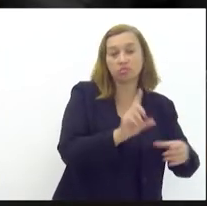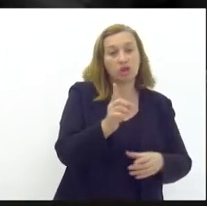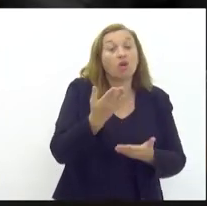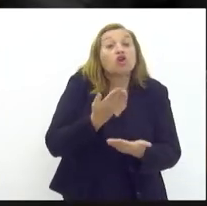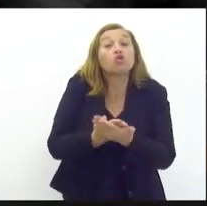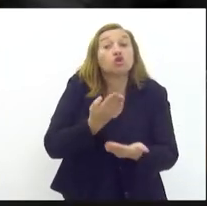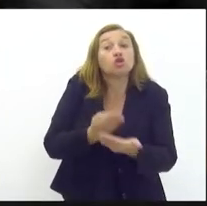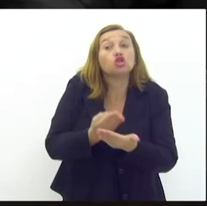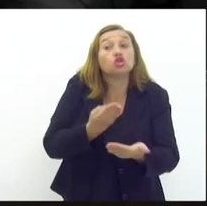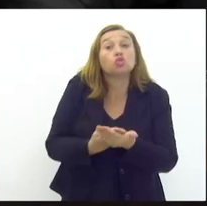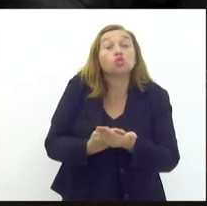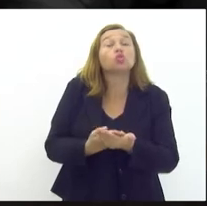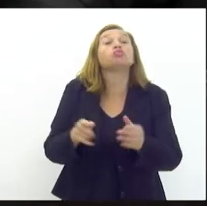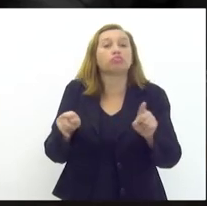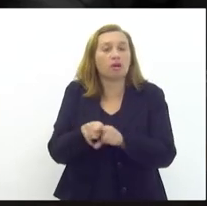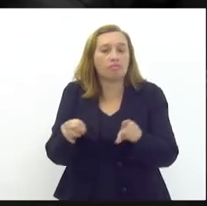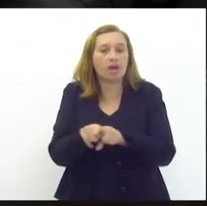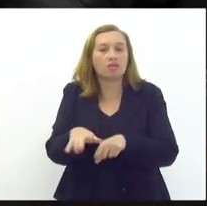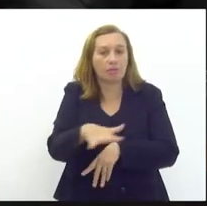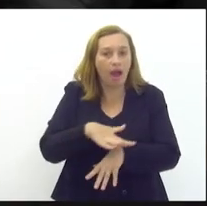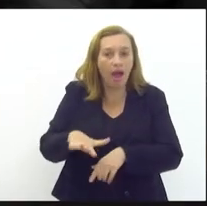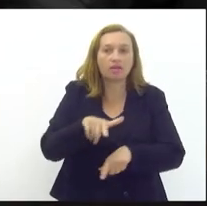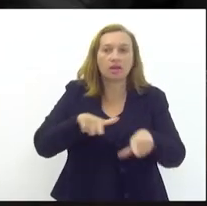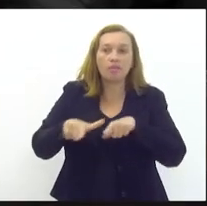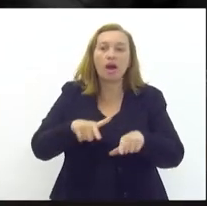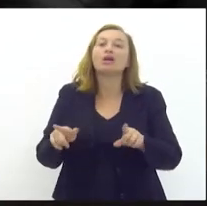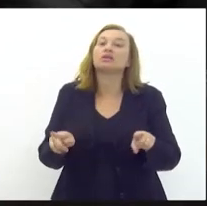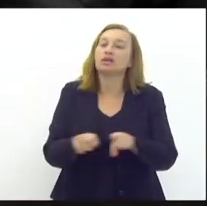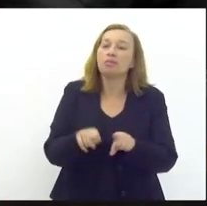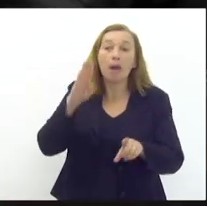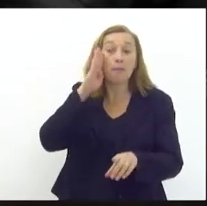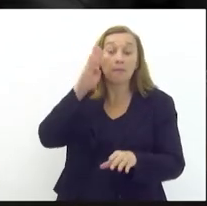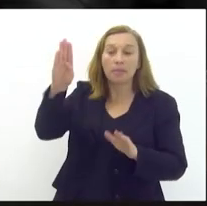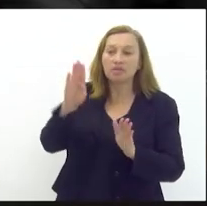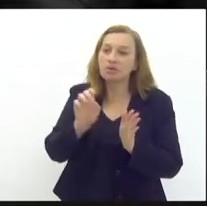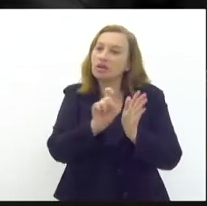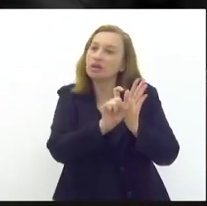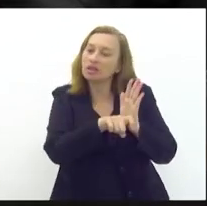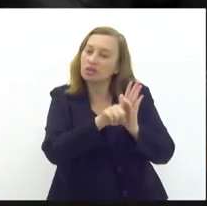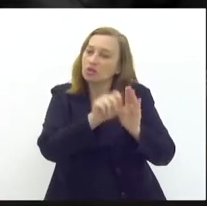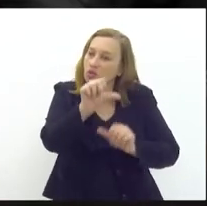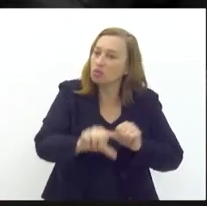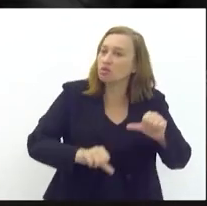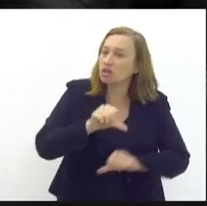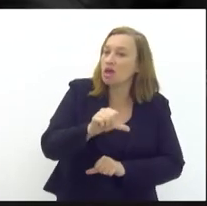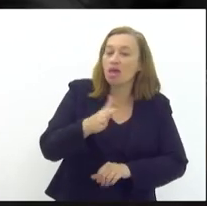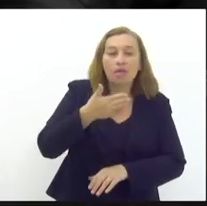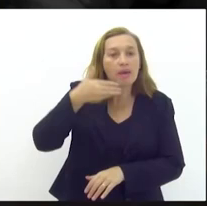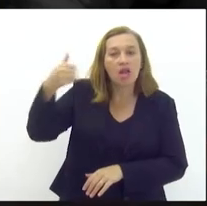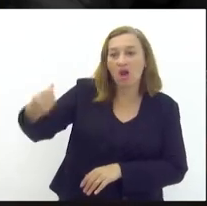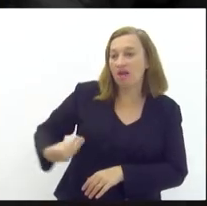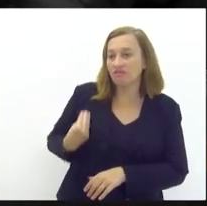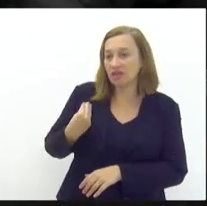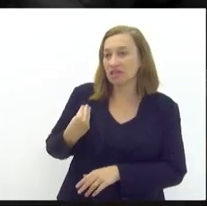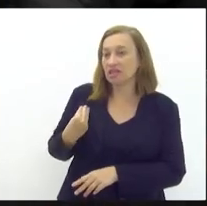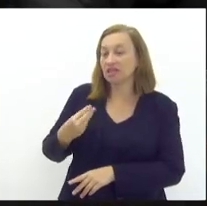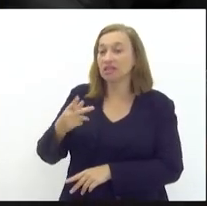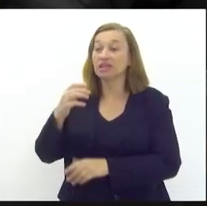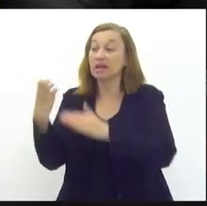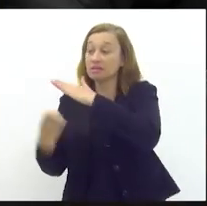e principalmente é a reforma tributária tem que chegar e melhorar a vida das empresas